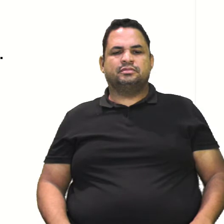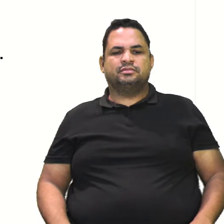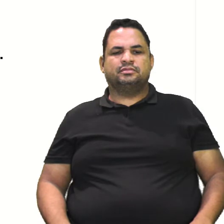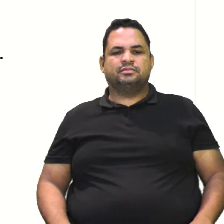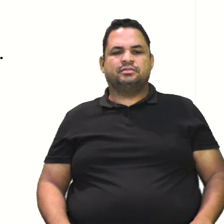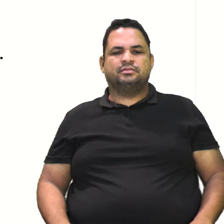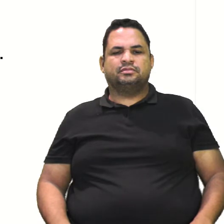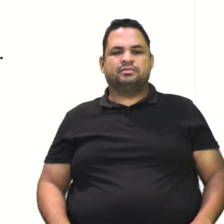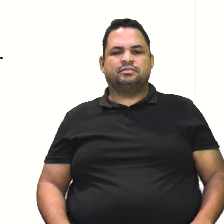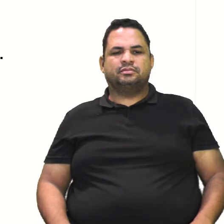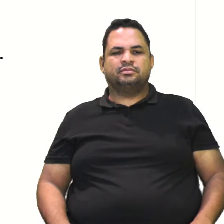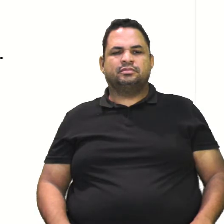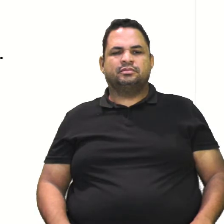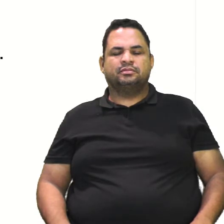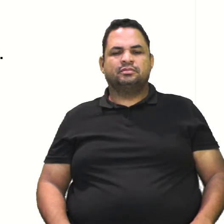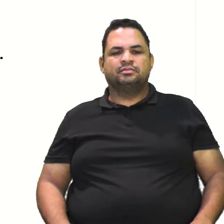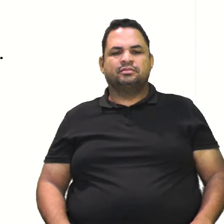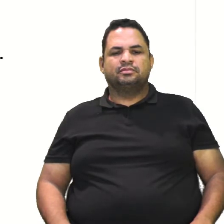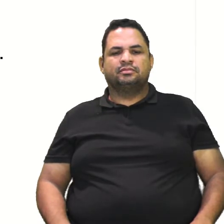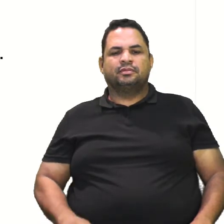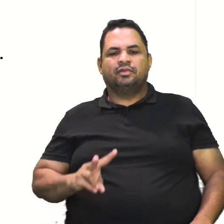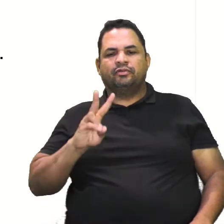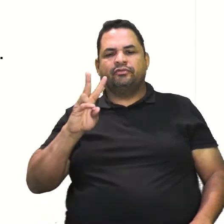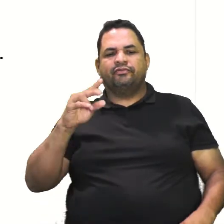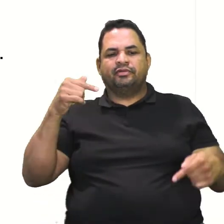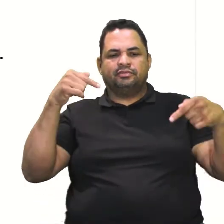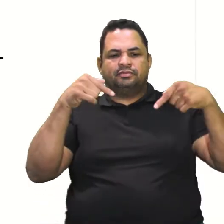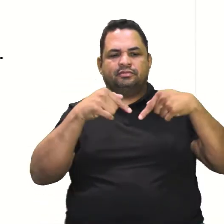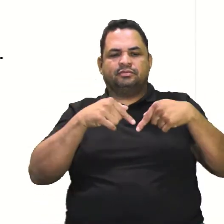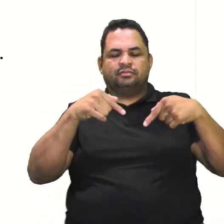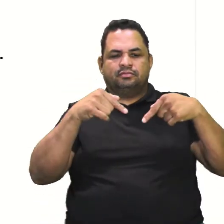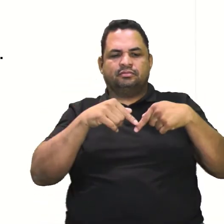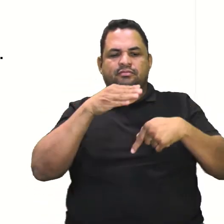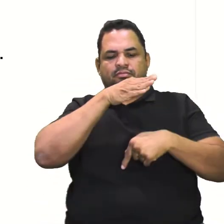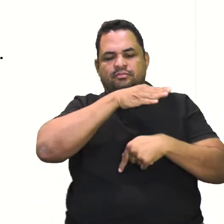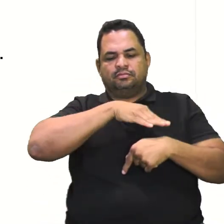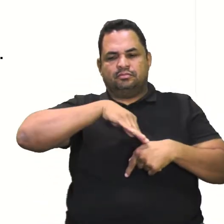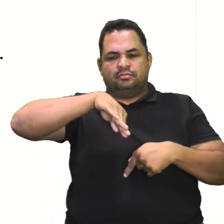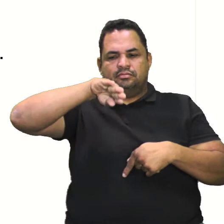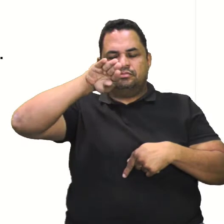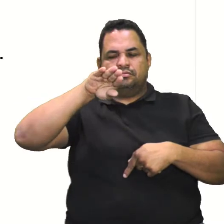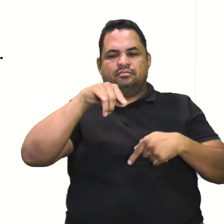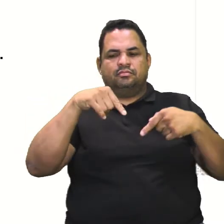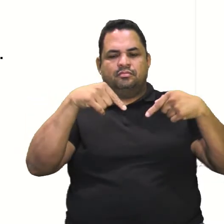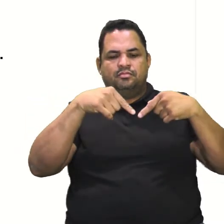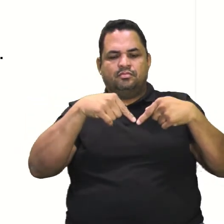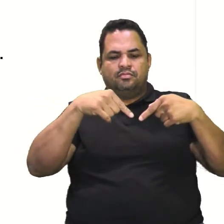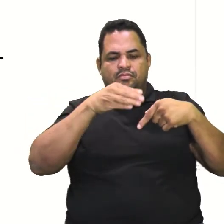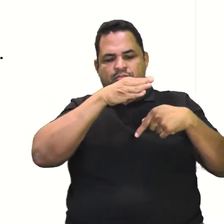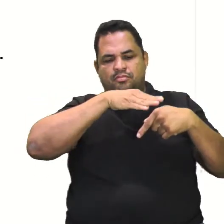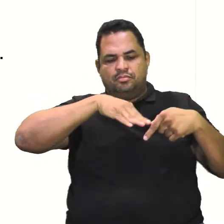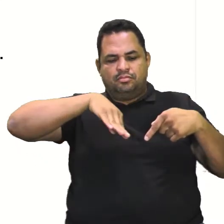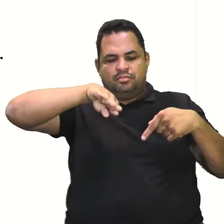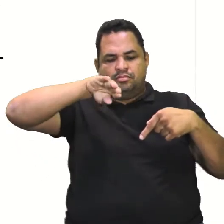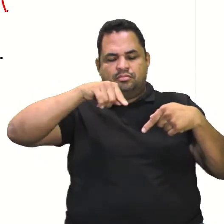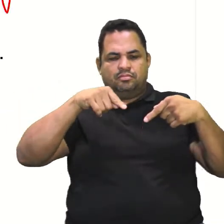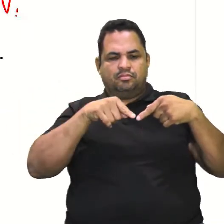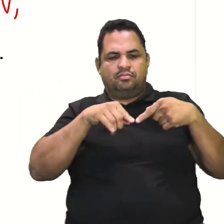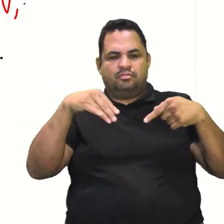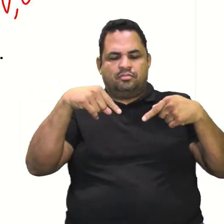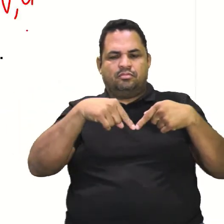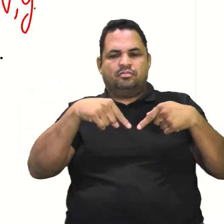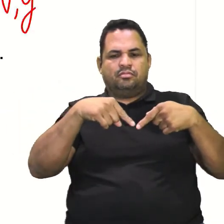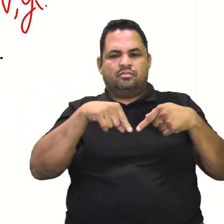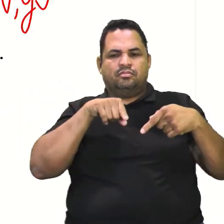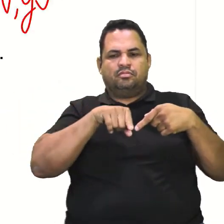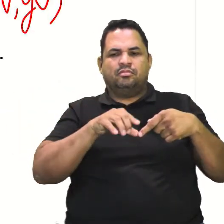O foco não faz parte dessa reta. Quem é o Vzinho? O Vzinho é o vértice da parábola, aquele ponto que nós calculamos lá no primeiro ano. Lá no primeiro ano a gente achava o